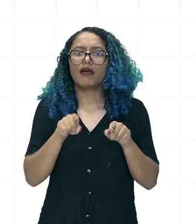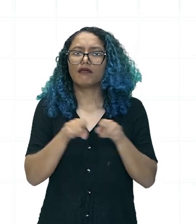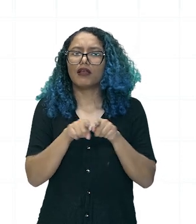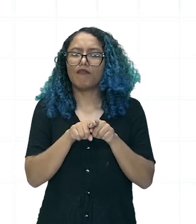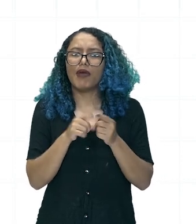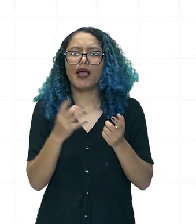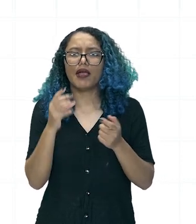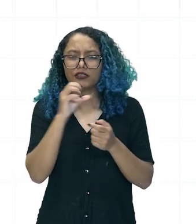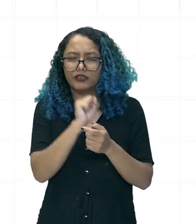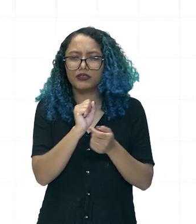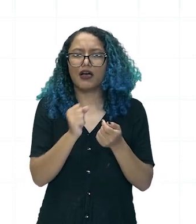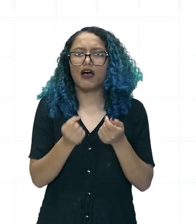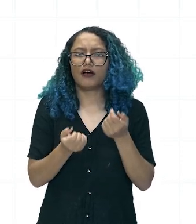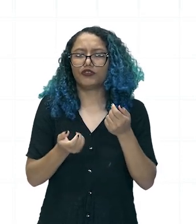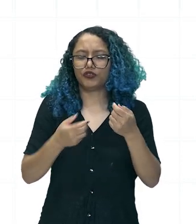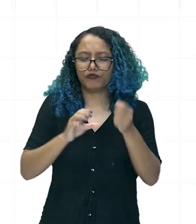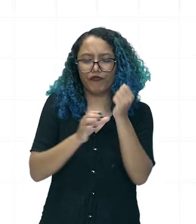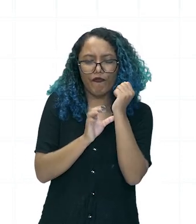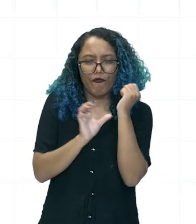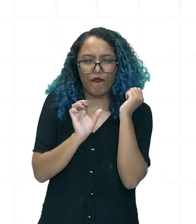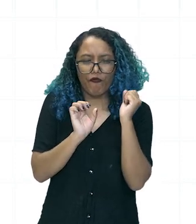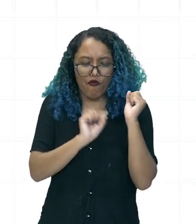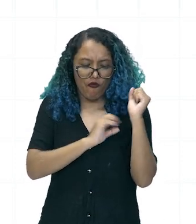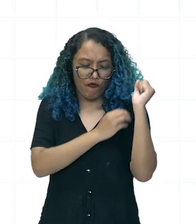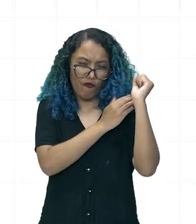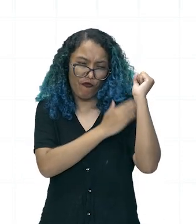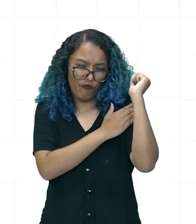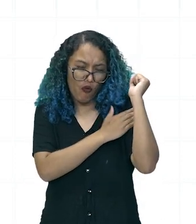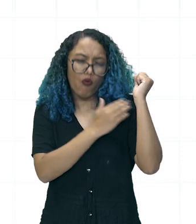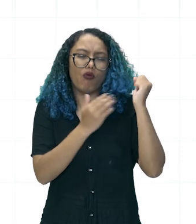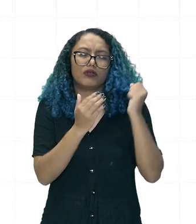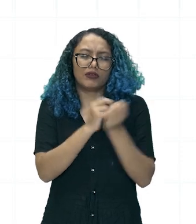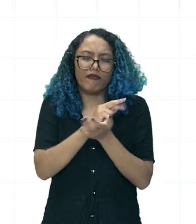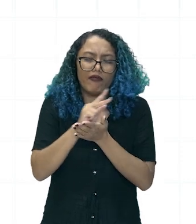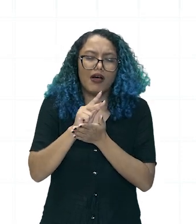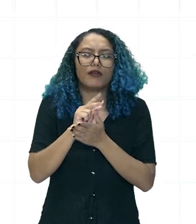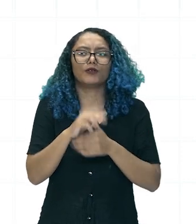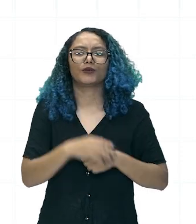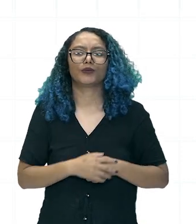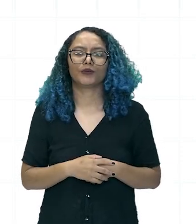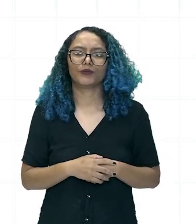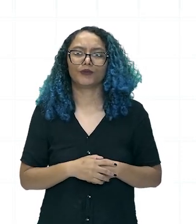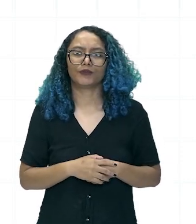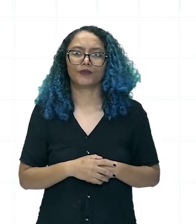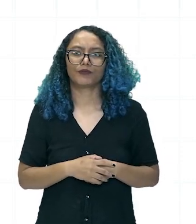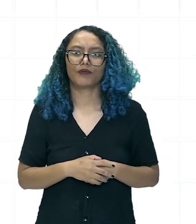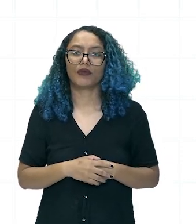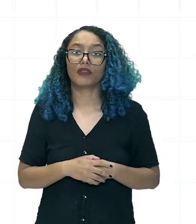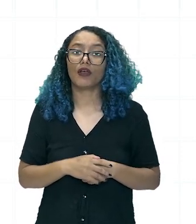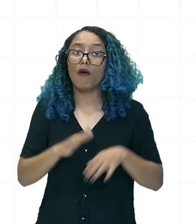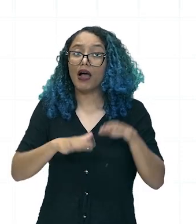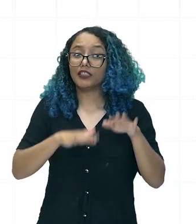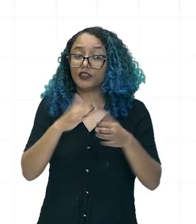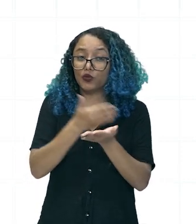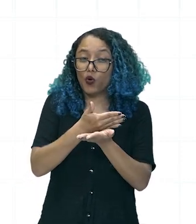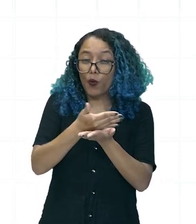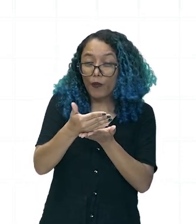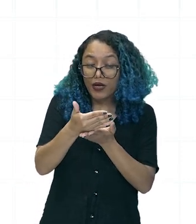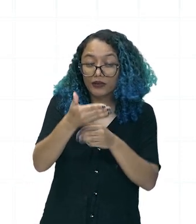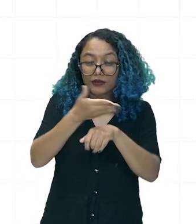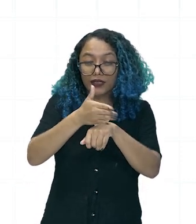eu quero apresentar um outro para vocês que é bem interessante também, que é o jump. O jump você precisa ter equilíbrio,